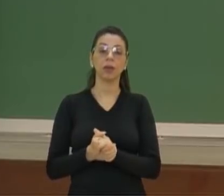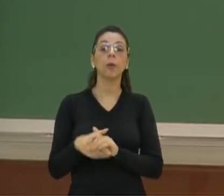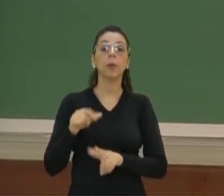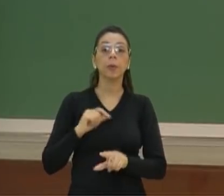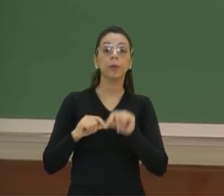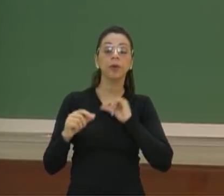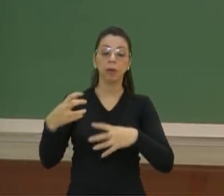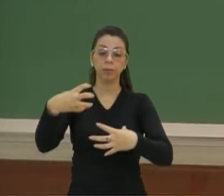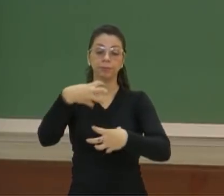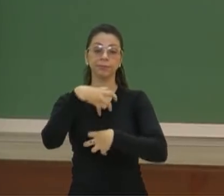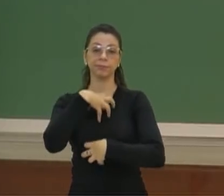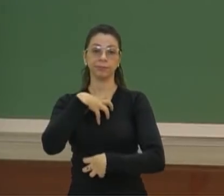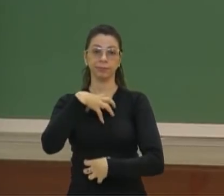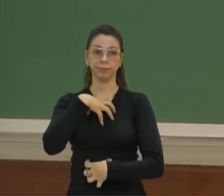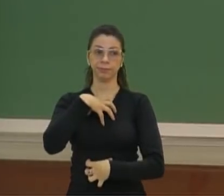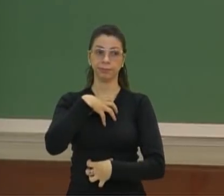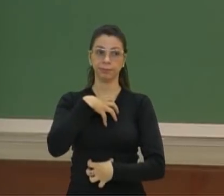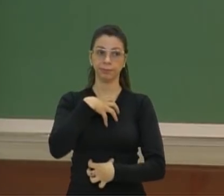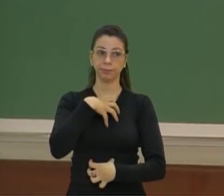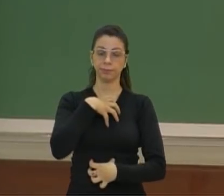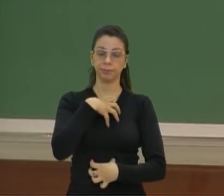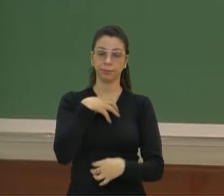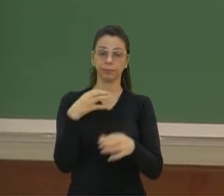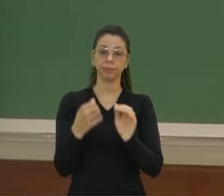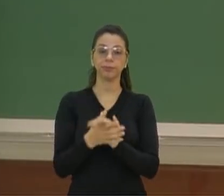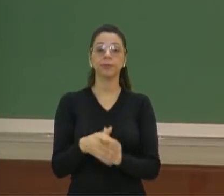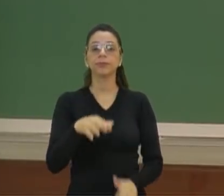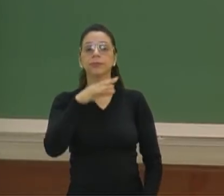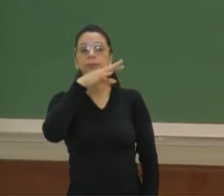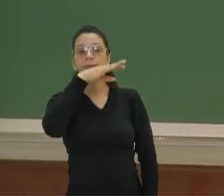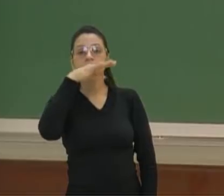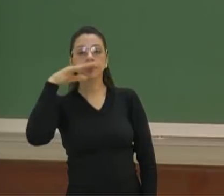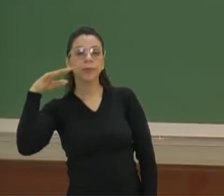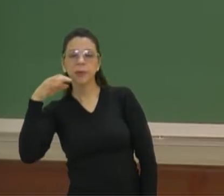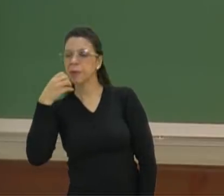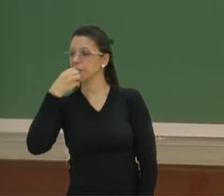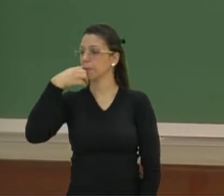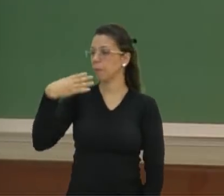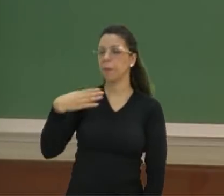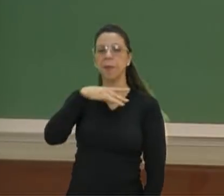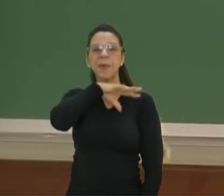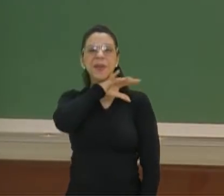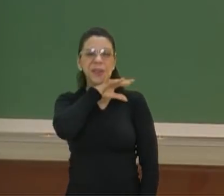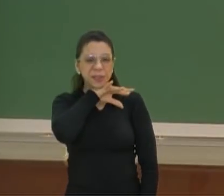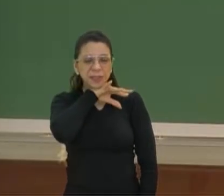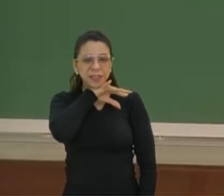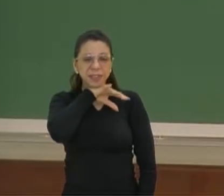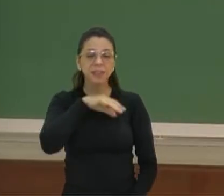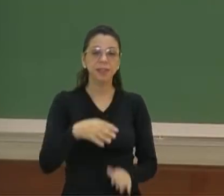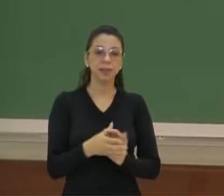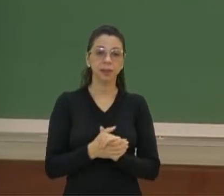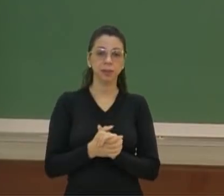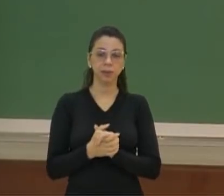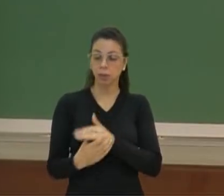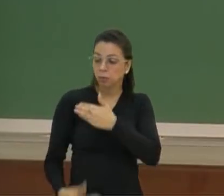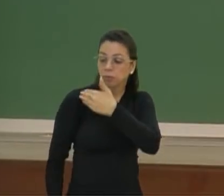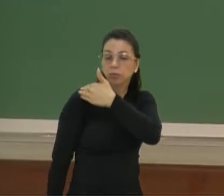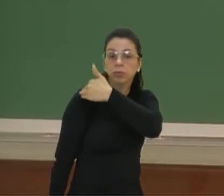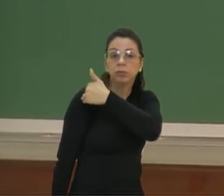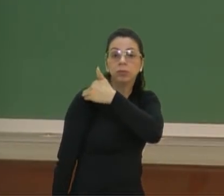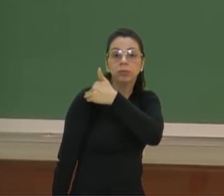captação respectivamente, então, dos odores, cheiros bons ou ruins, toque, então alguém